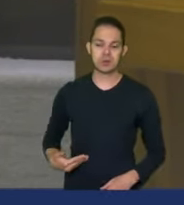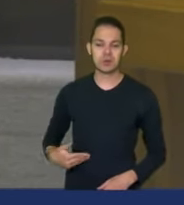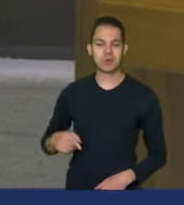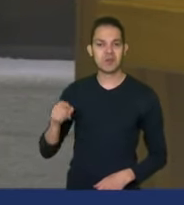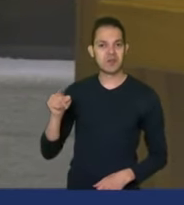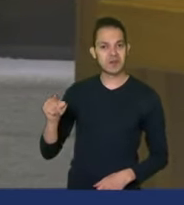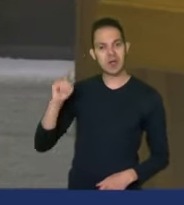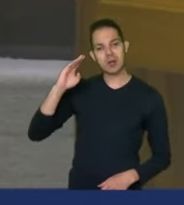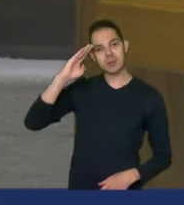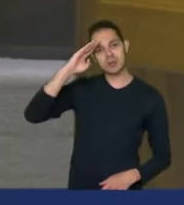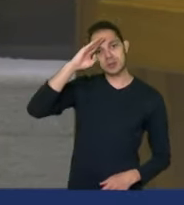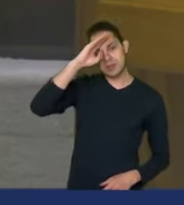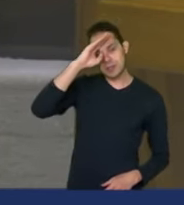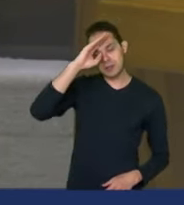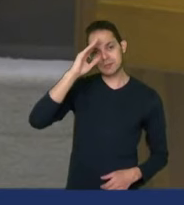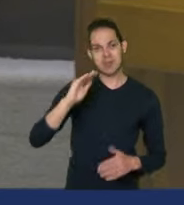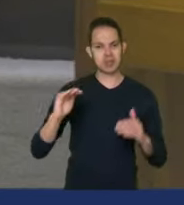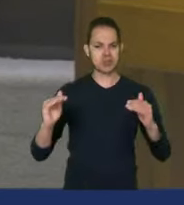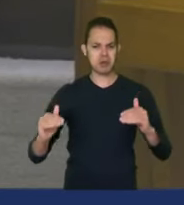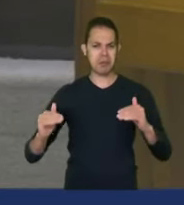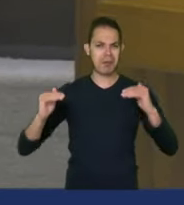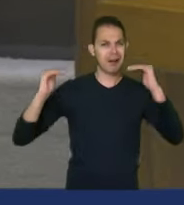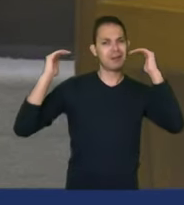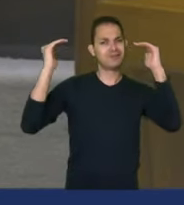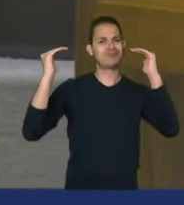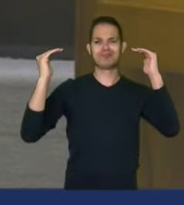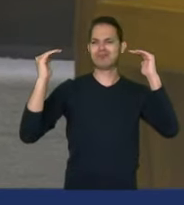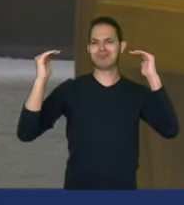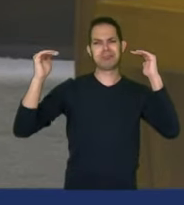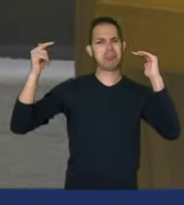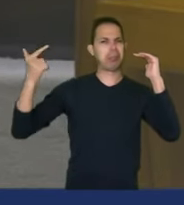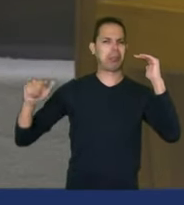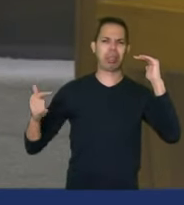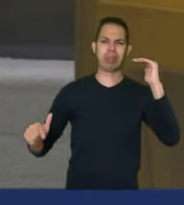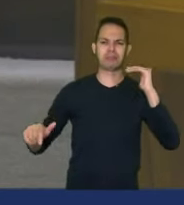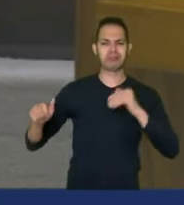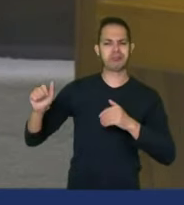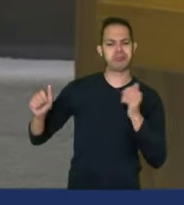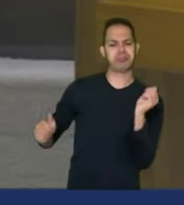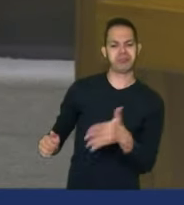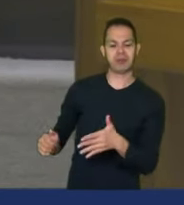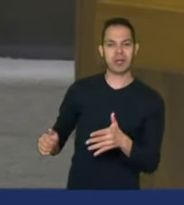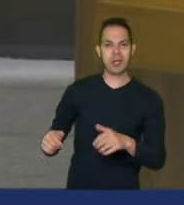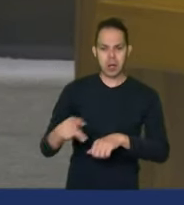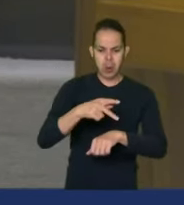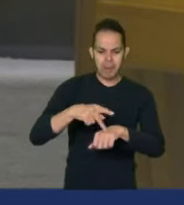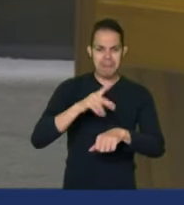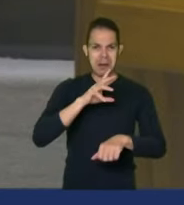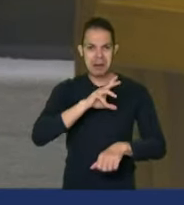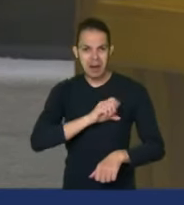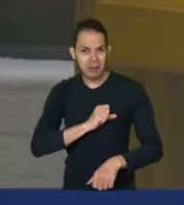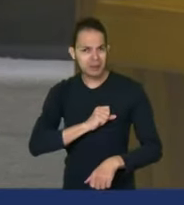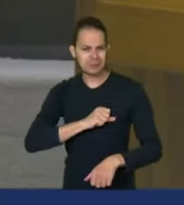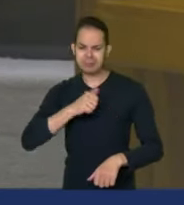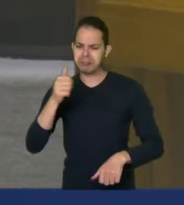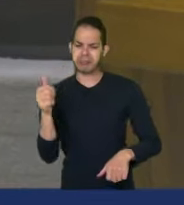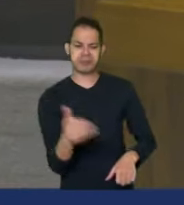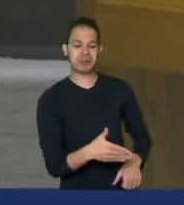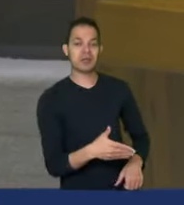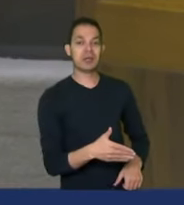de soberano não tem nada. E de nacionalista, muito menos. Pelo contrário, é um governo